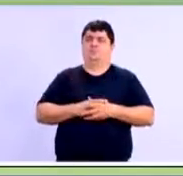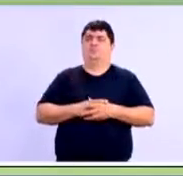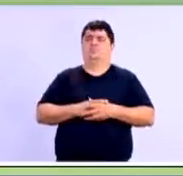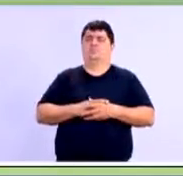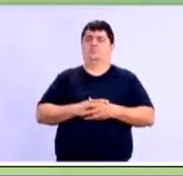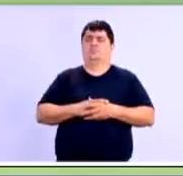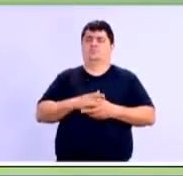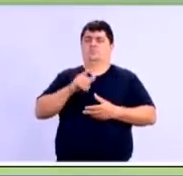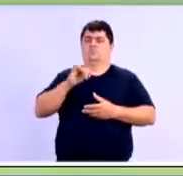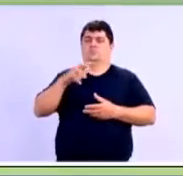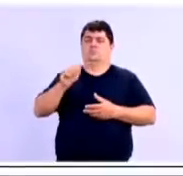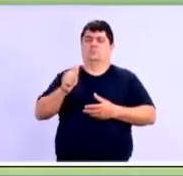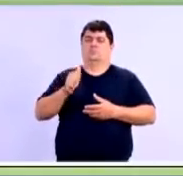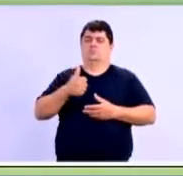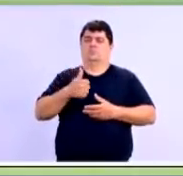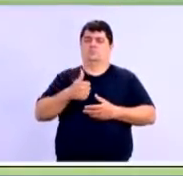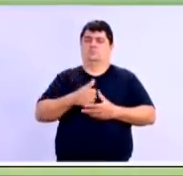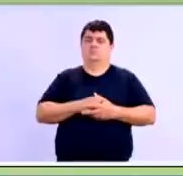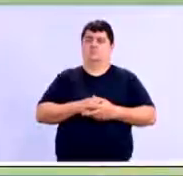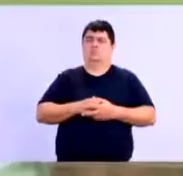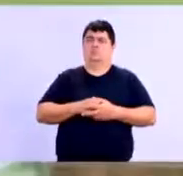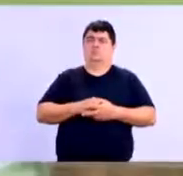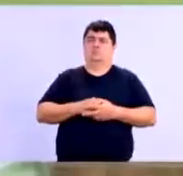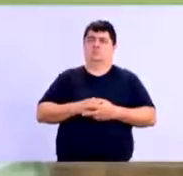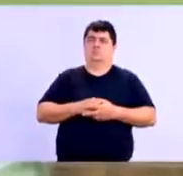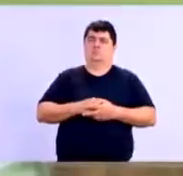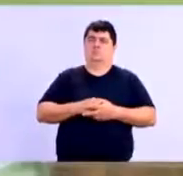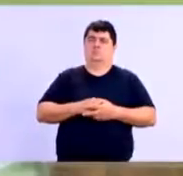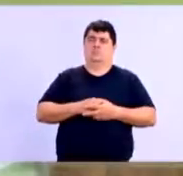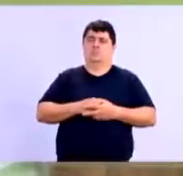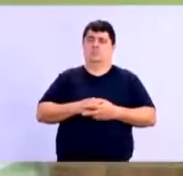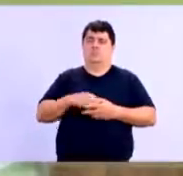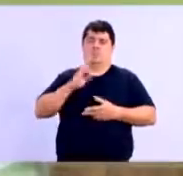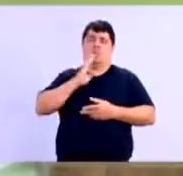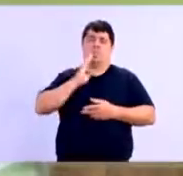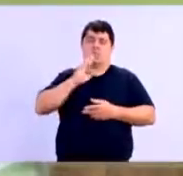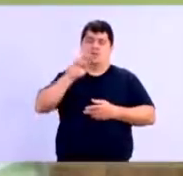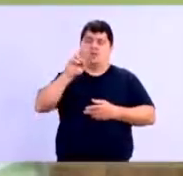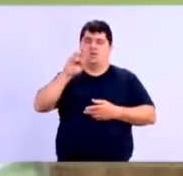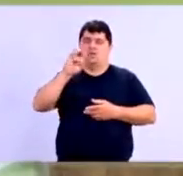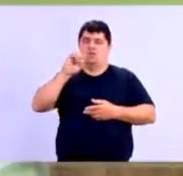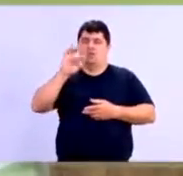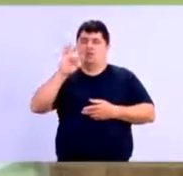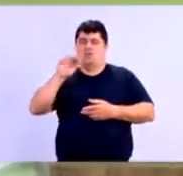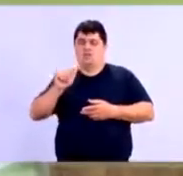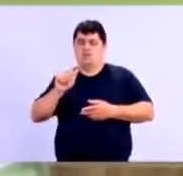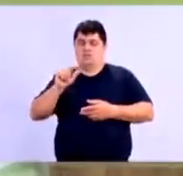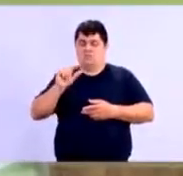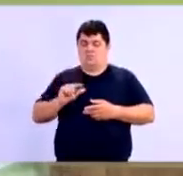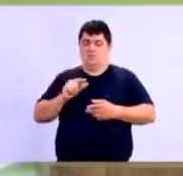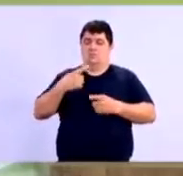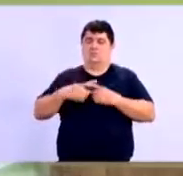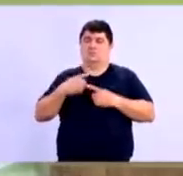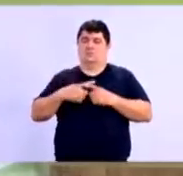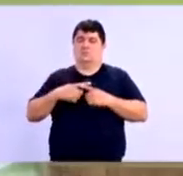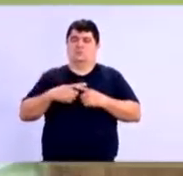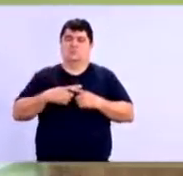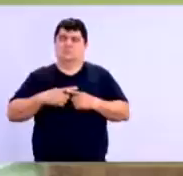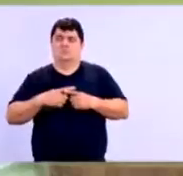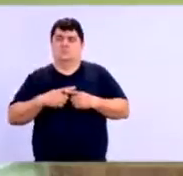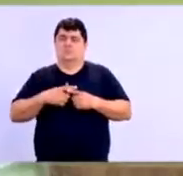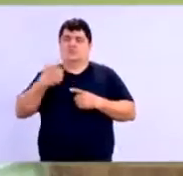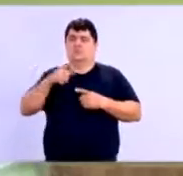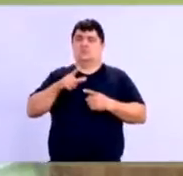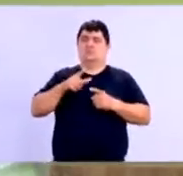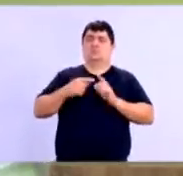Beleza, professora Leila? É interessante aí que você colocou a questão da rentabilidade baixa, que novamente eu vou